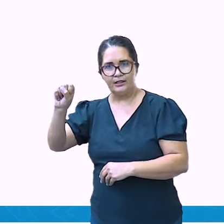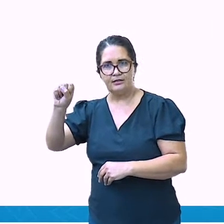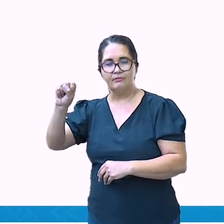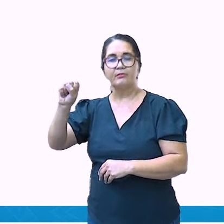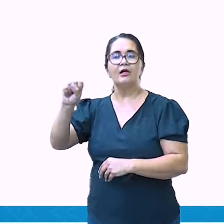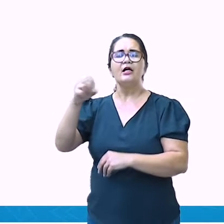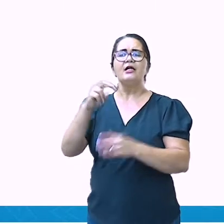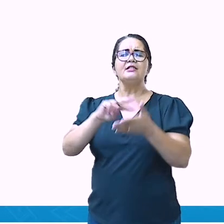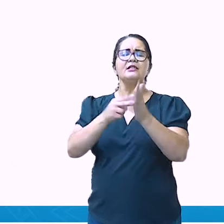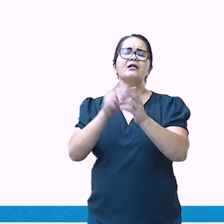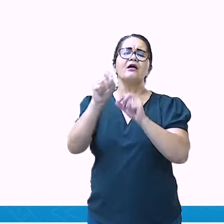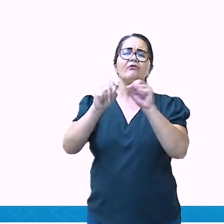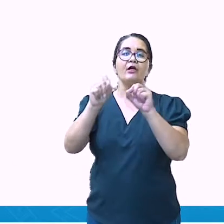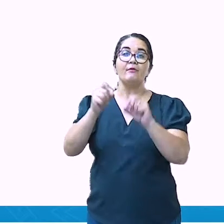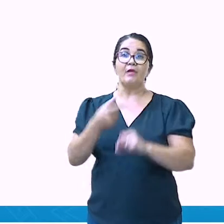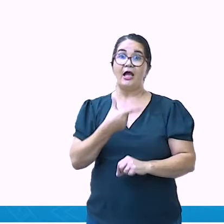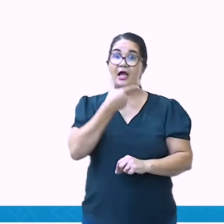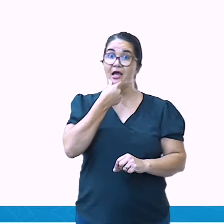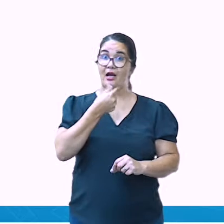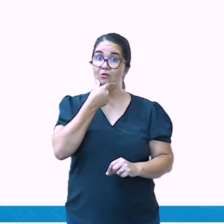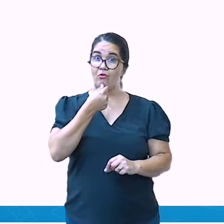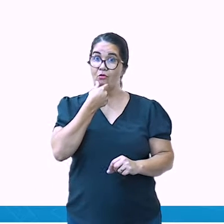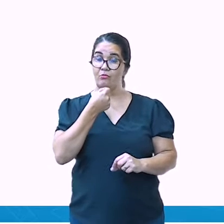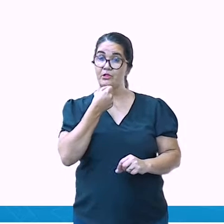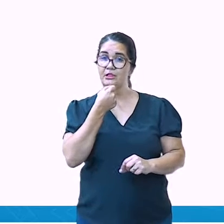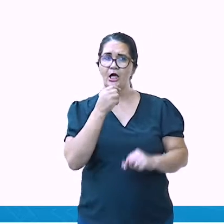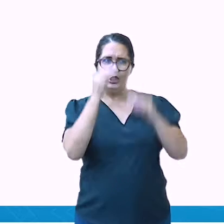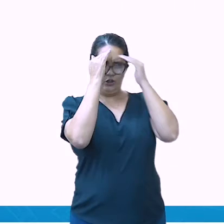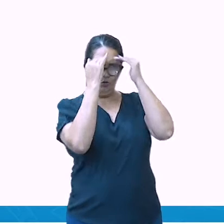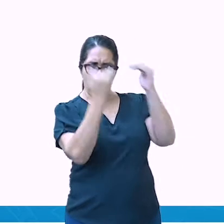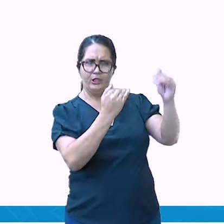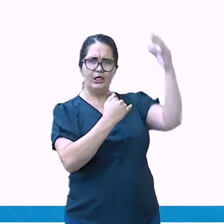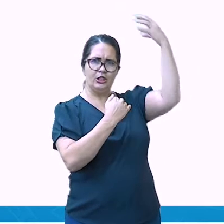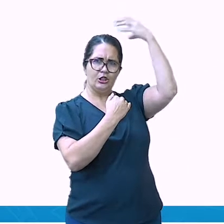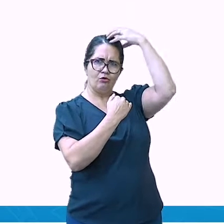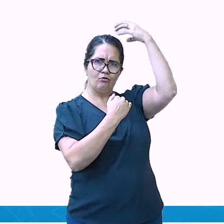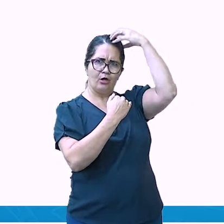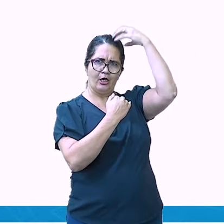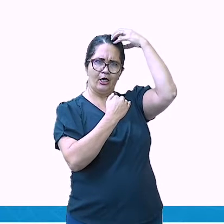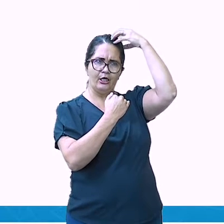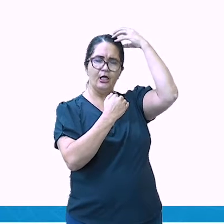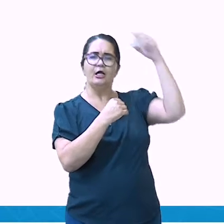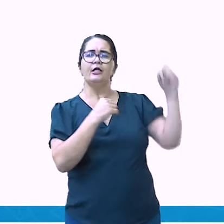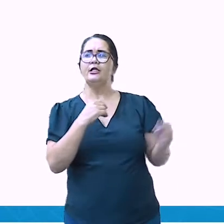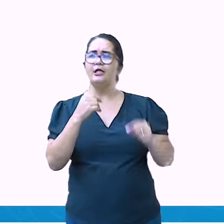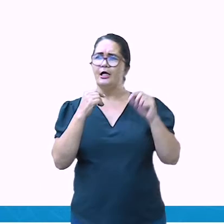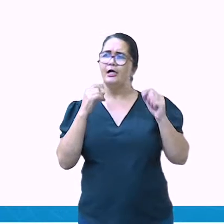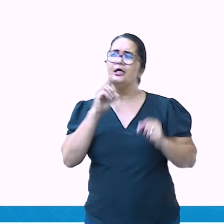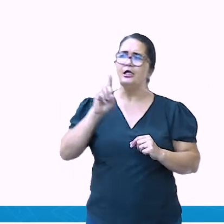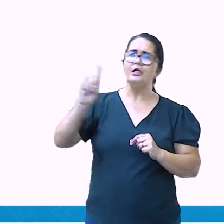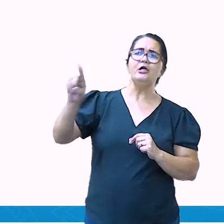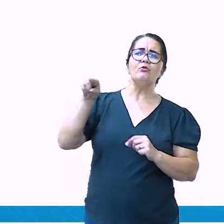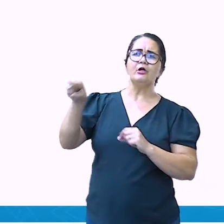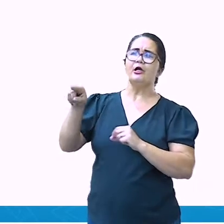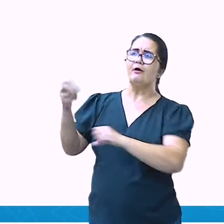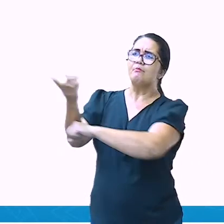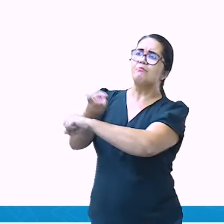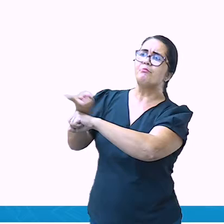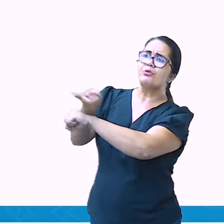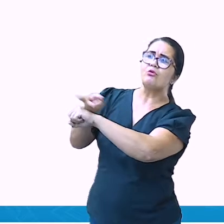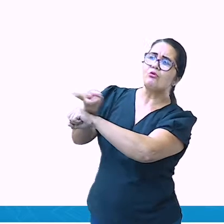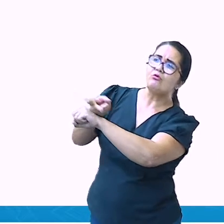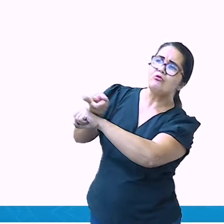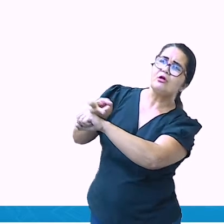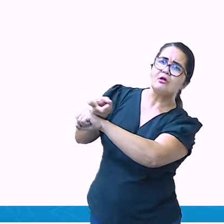com essa procura, eles precisavam de cada vez mais ir para dentro do nosso país, porque os índios, por